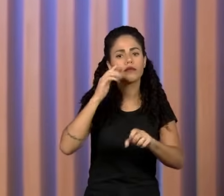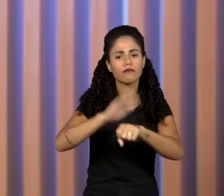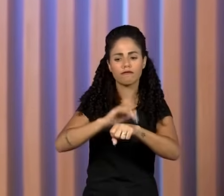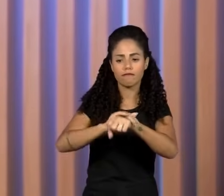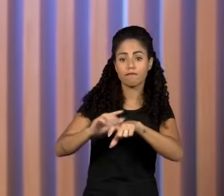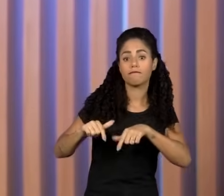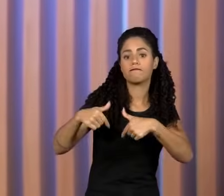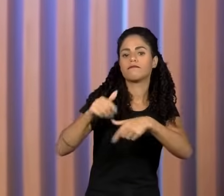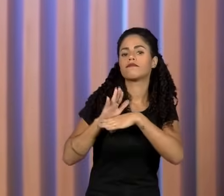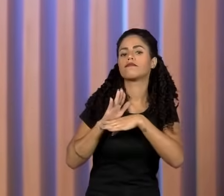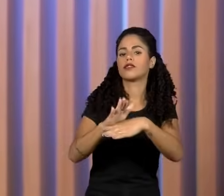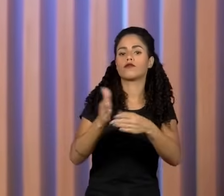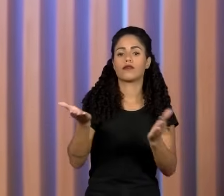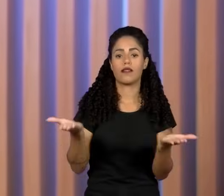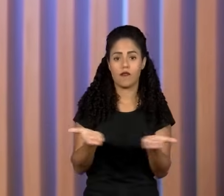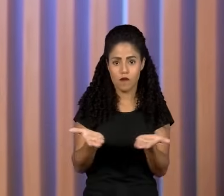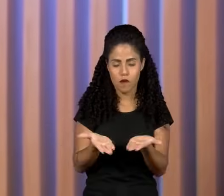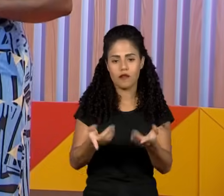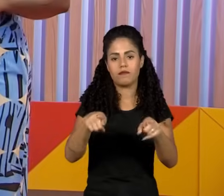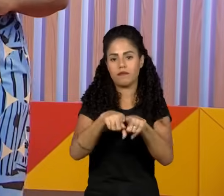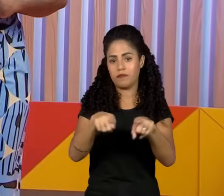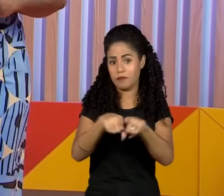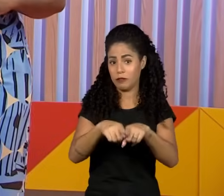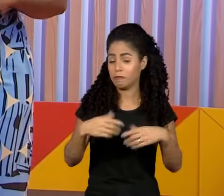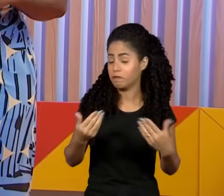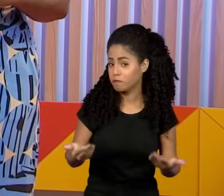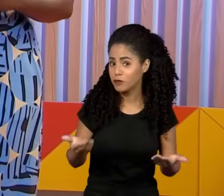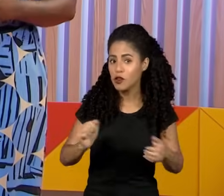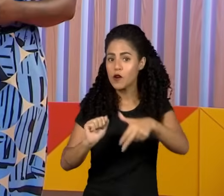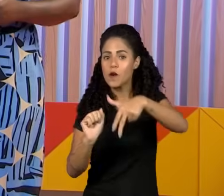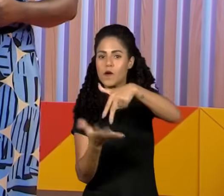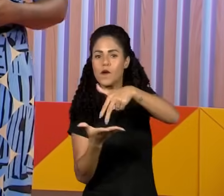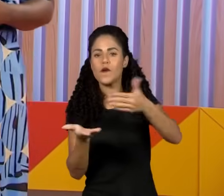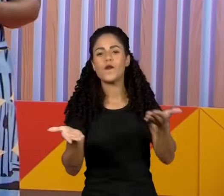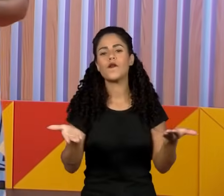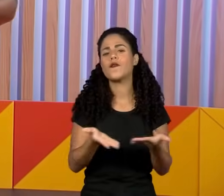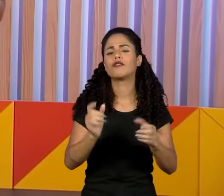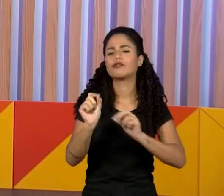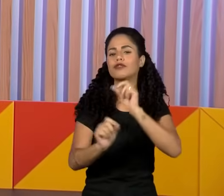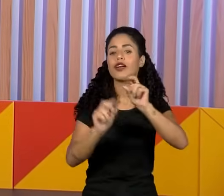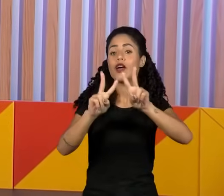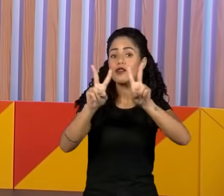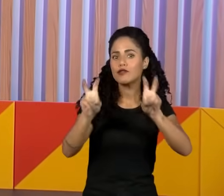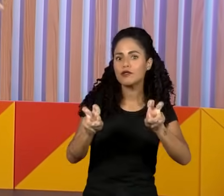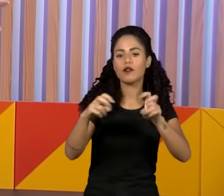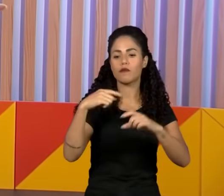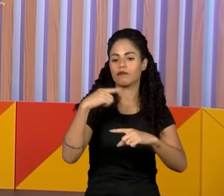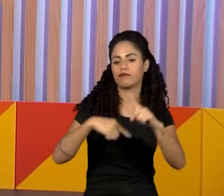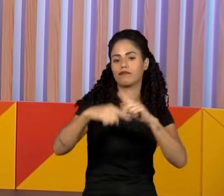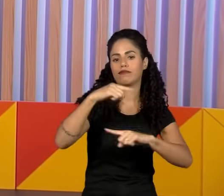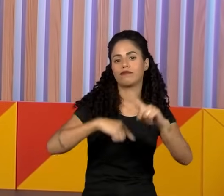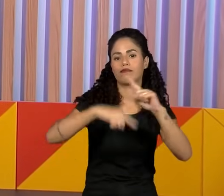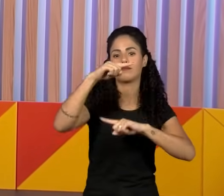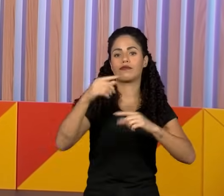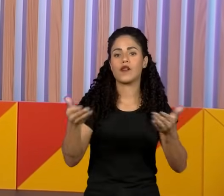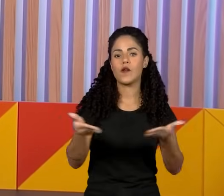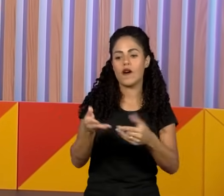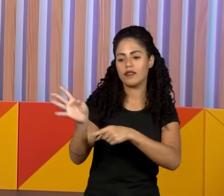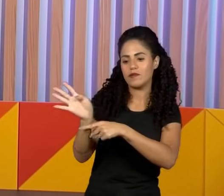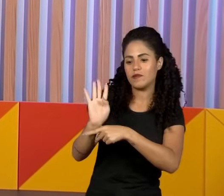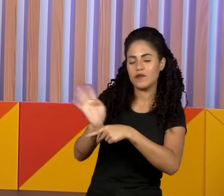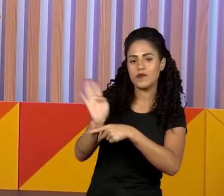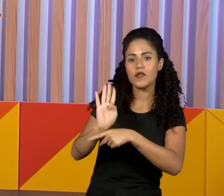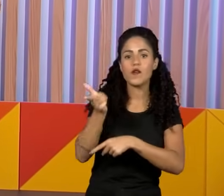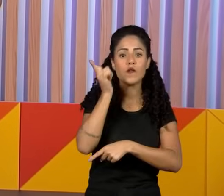são importantes nessa jornada. No Estação Livre de hoje, vamos falar de sucessos recentes nos cinemas